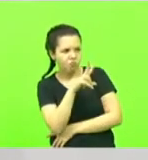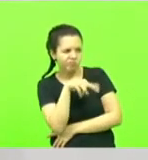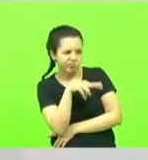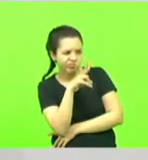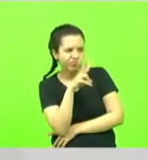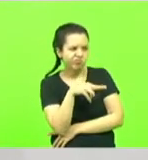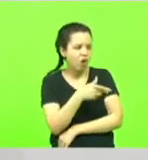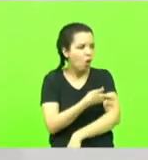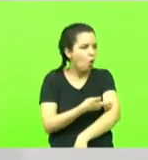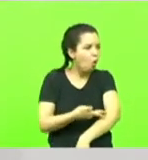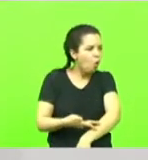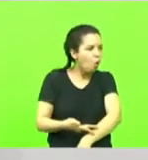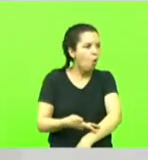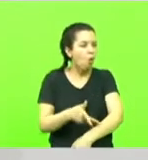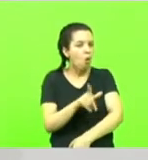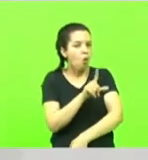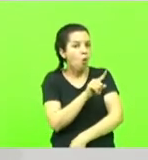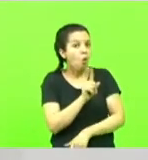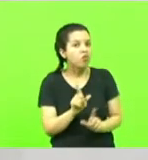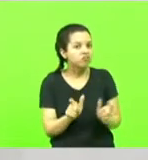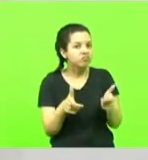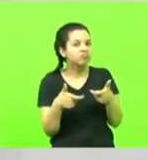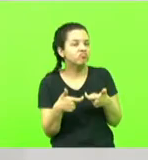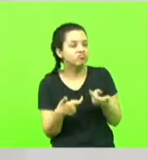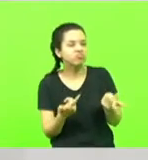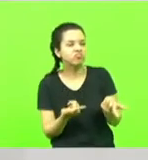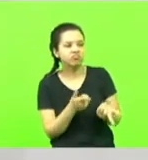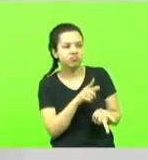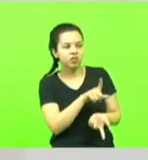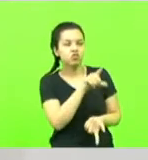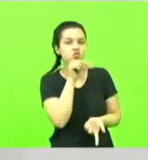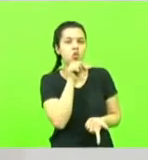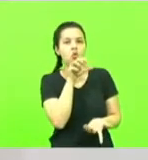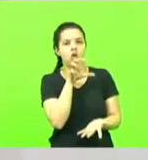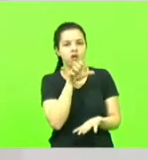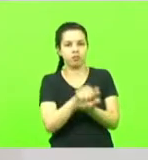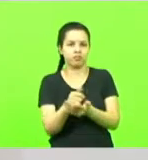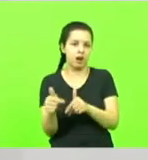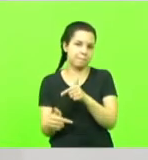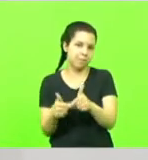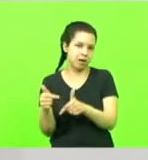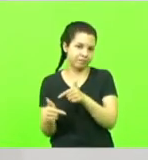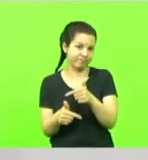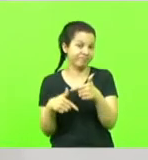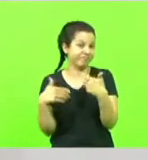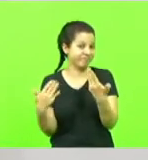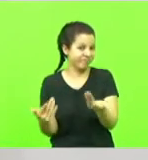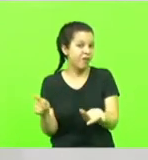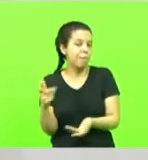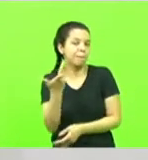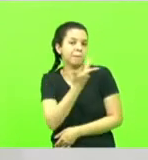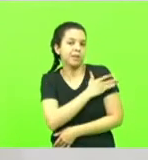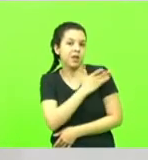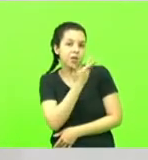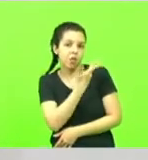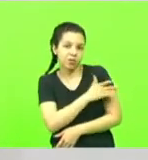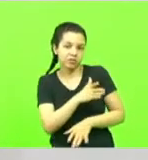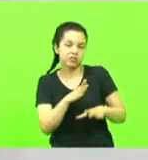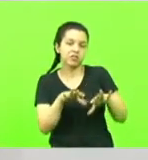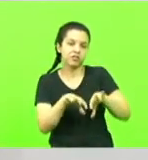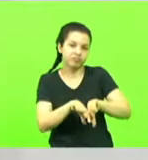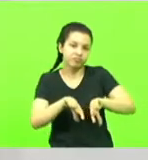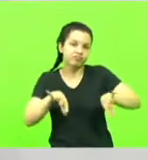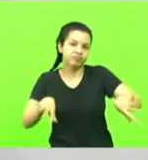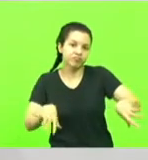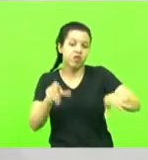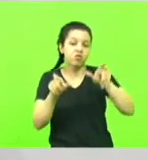contratações, estabelecendo um padrão como uma política discriminatória de exclusão de escolha de pessoas. Recentemente,